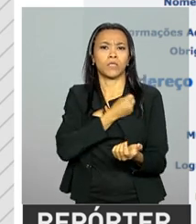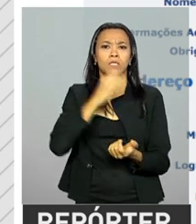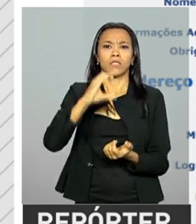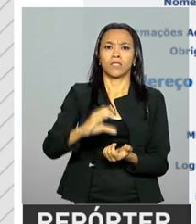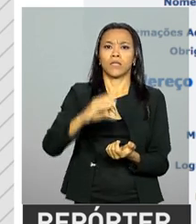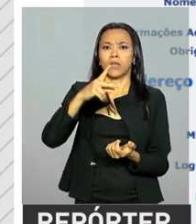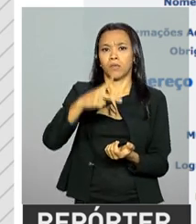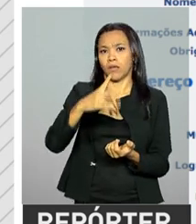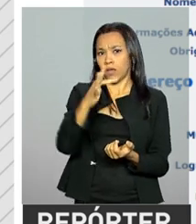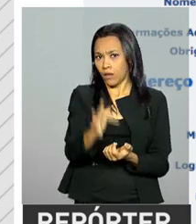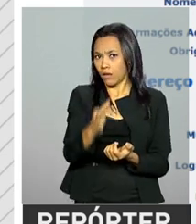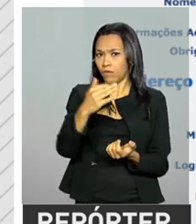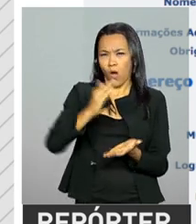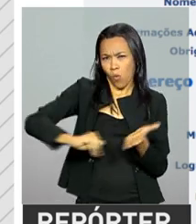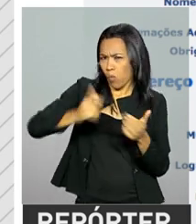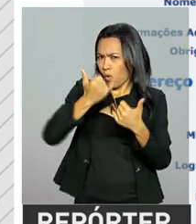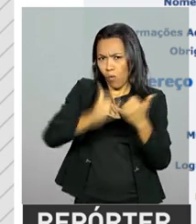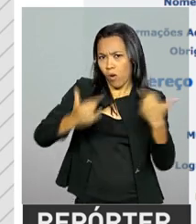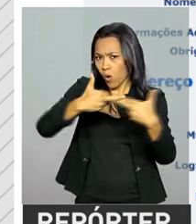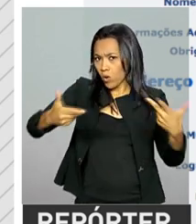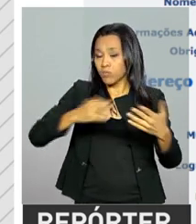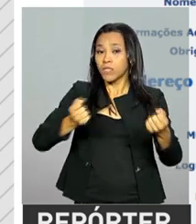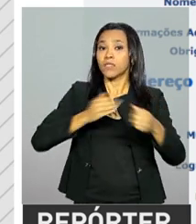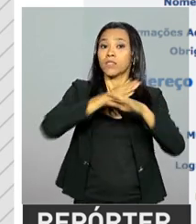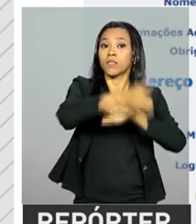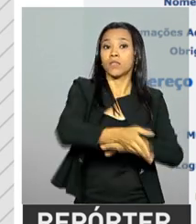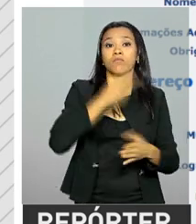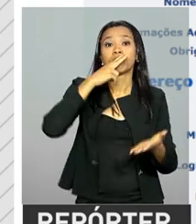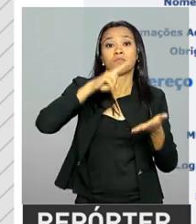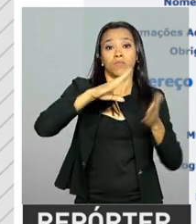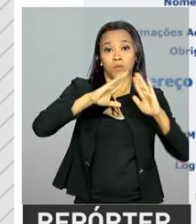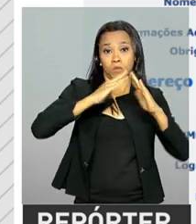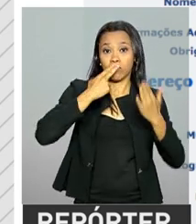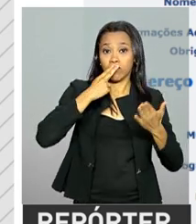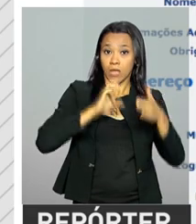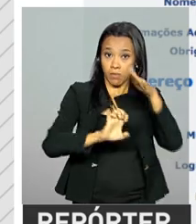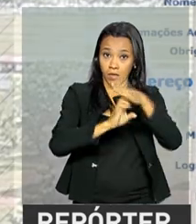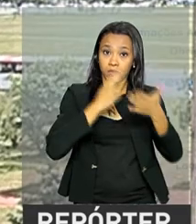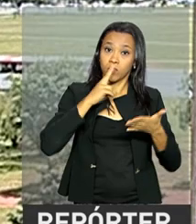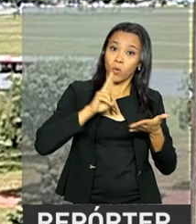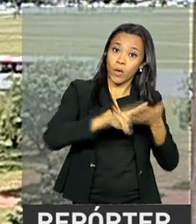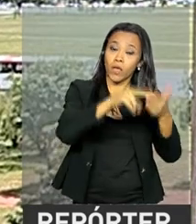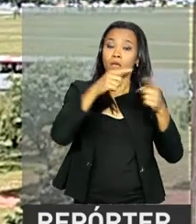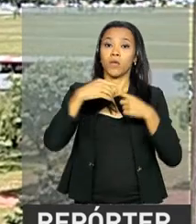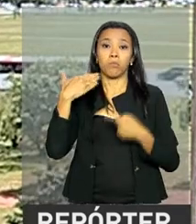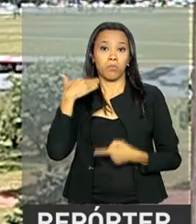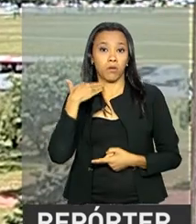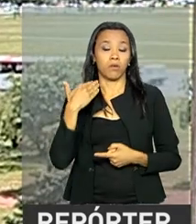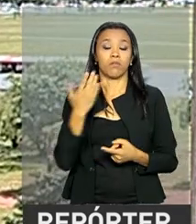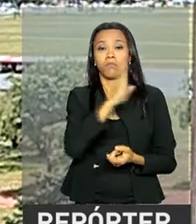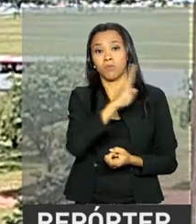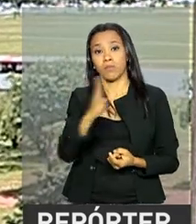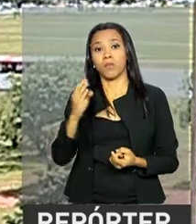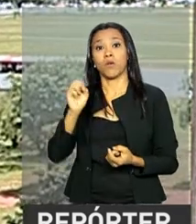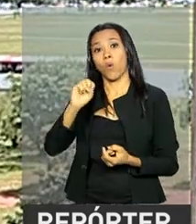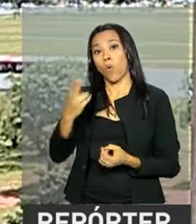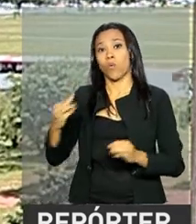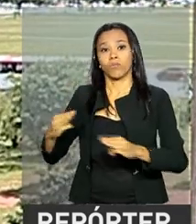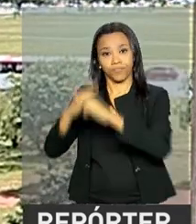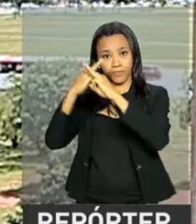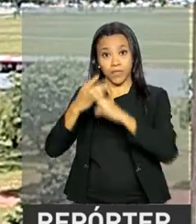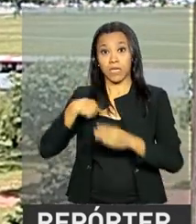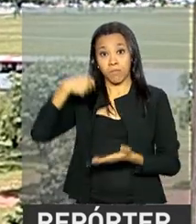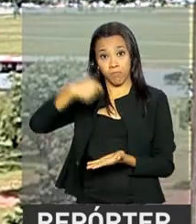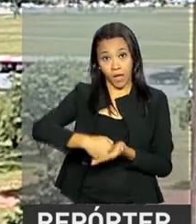uma agência dos Correios da Caixa Econômica Federal ou do Banco do Brasil e pagar uma taxa de 7 pelo